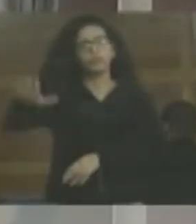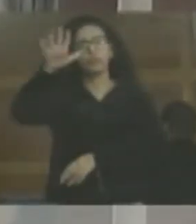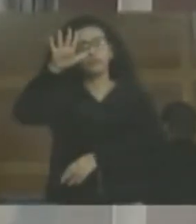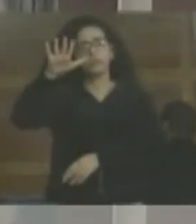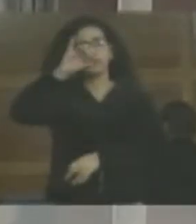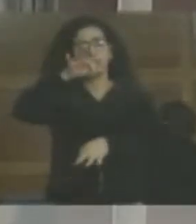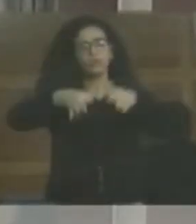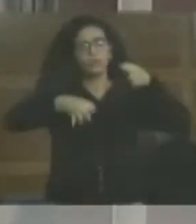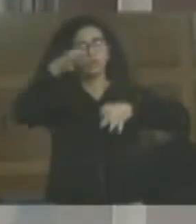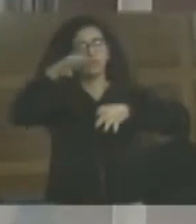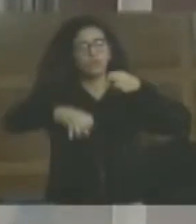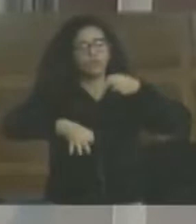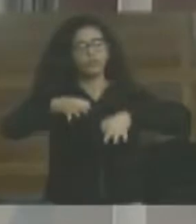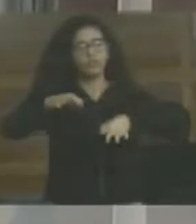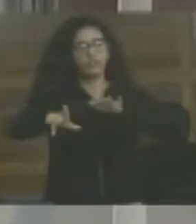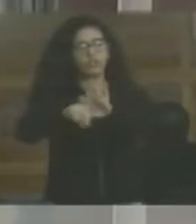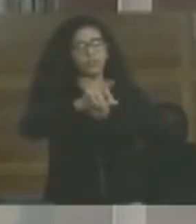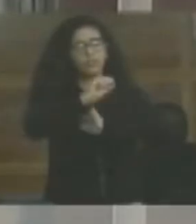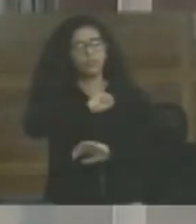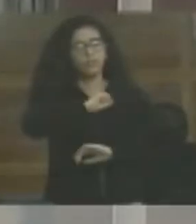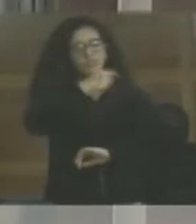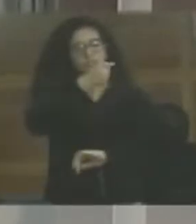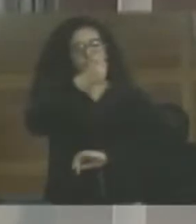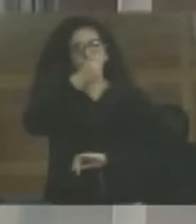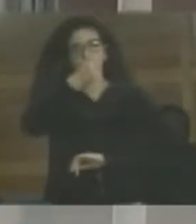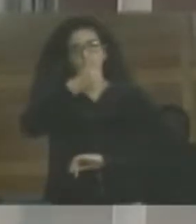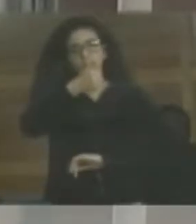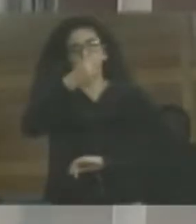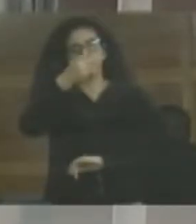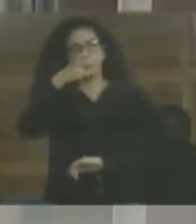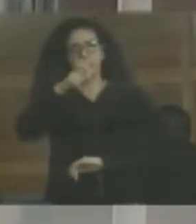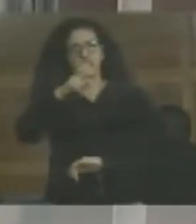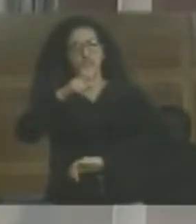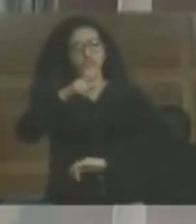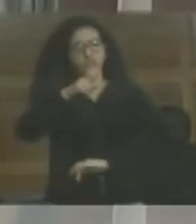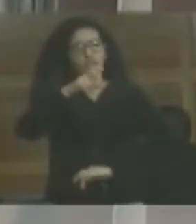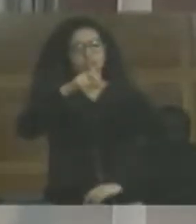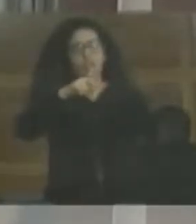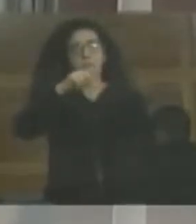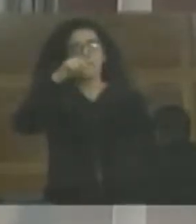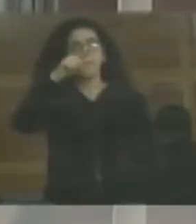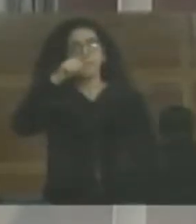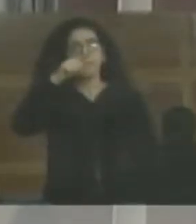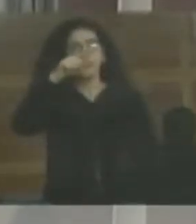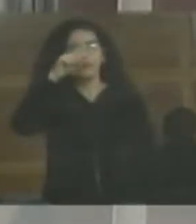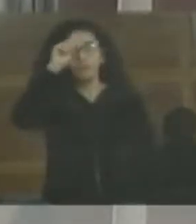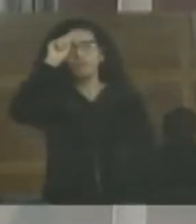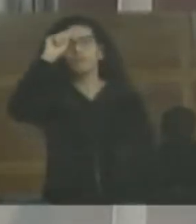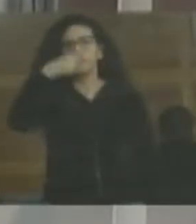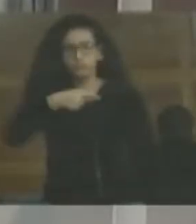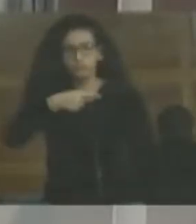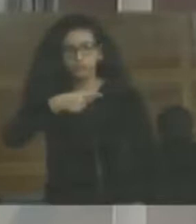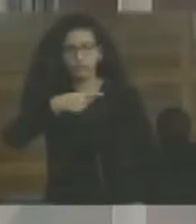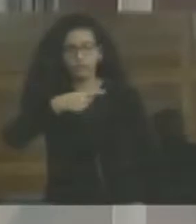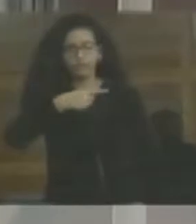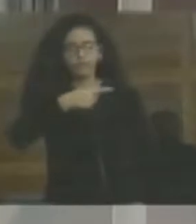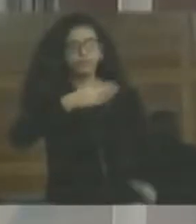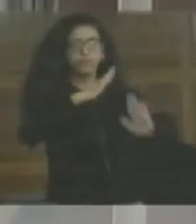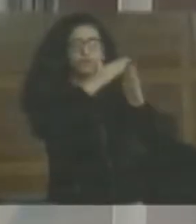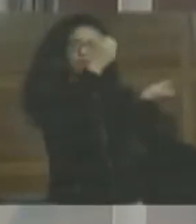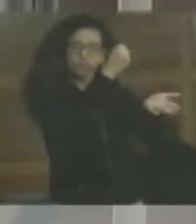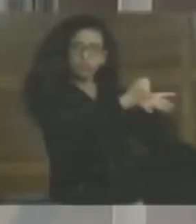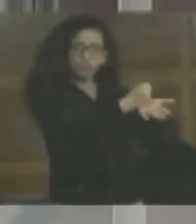número 175, obriga, não faculta, obriga os cartórios a realizarem